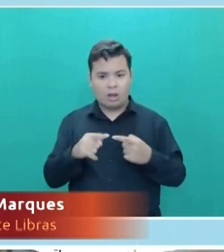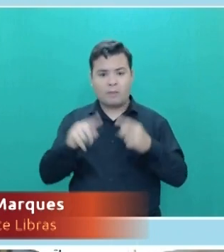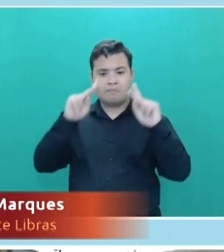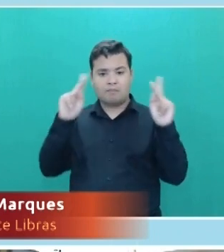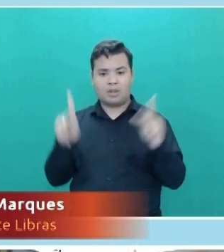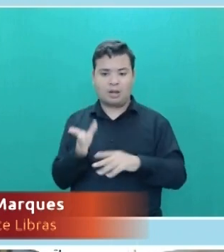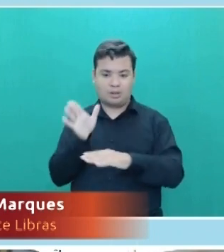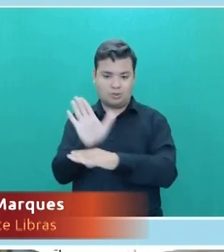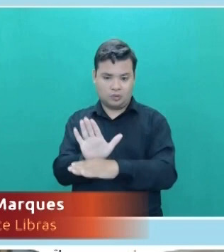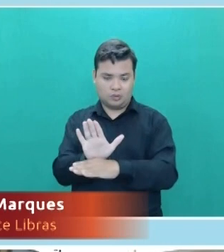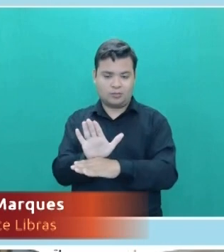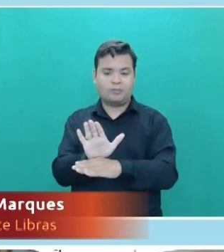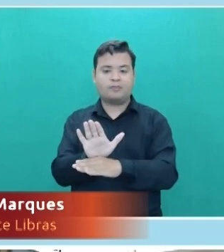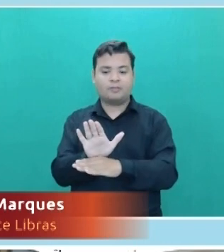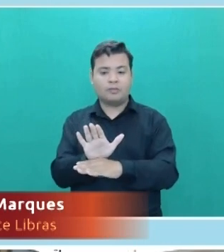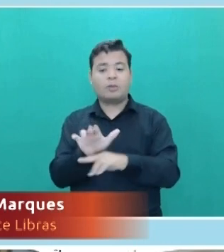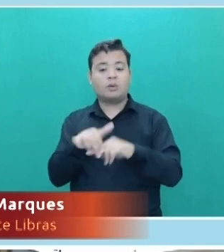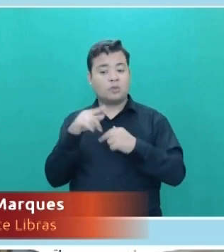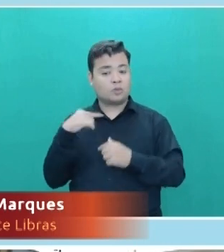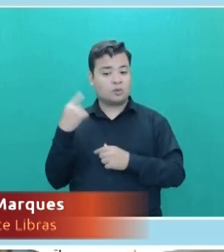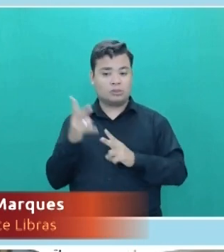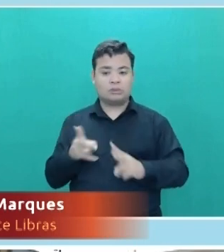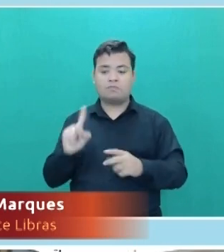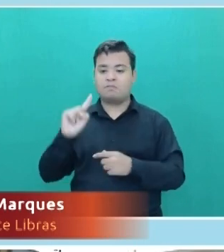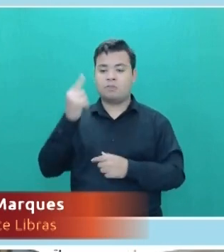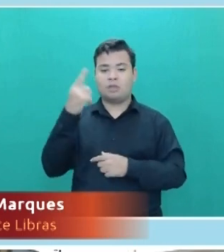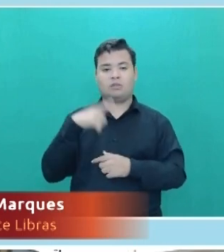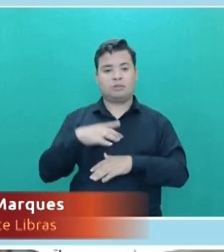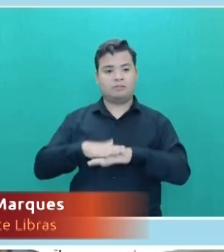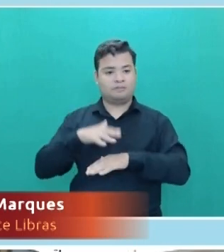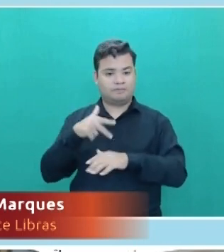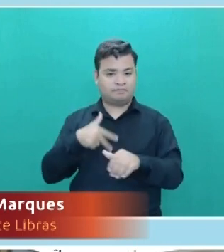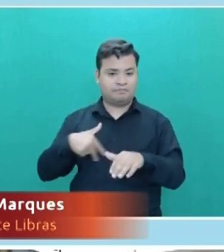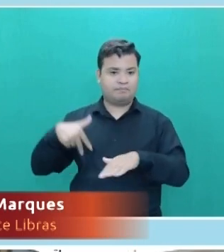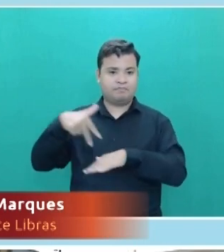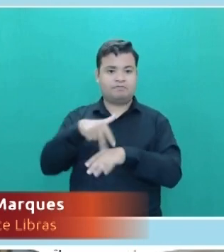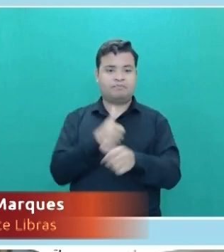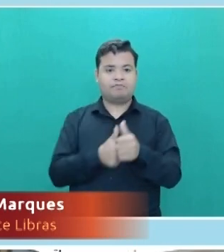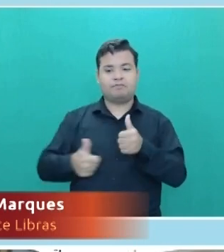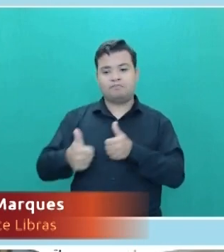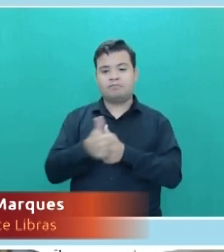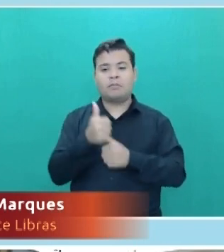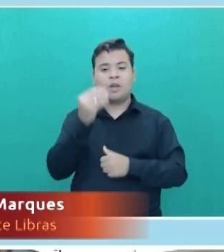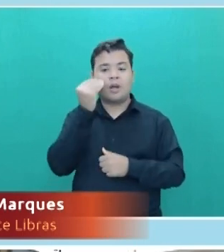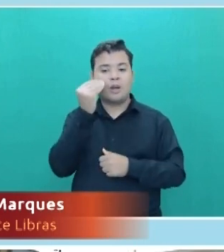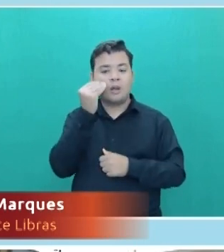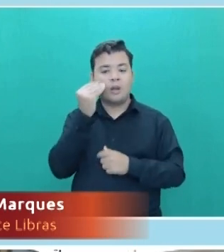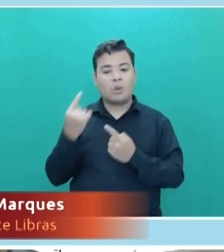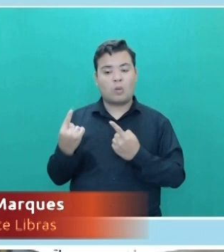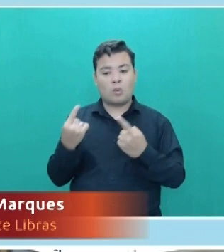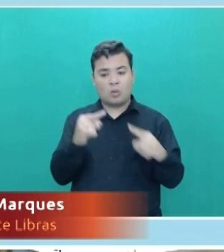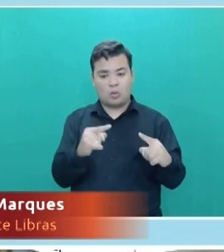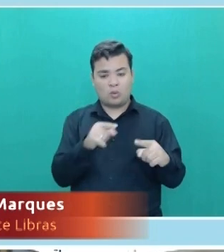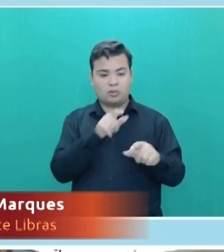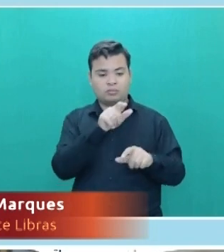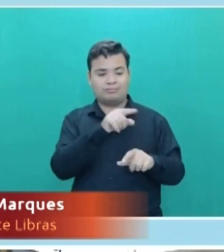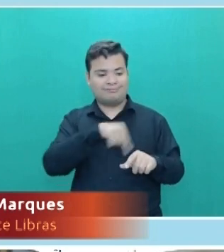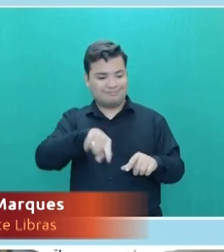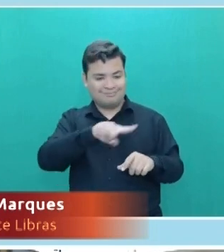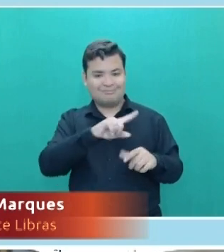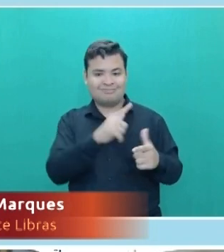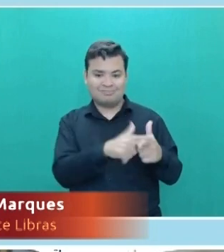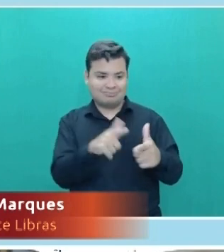sempre vem no sentido de ser pioneira e protagonista para tentar aí combater os casos que nos chegam